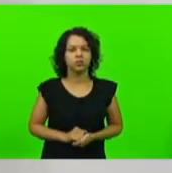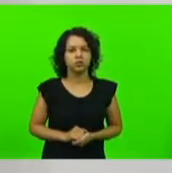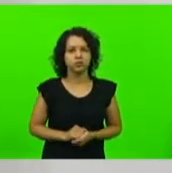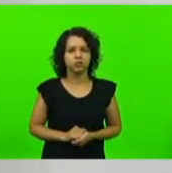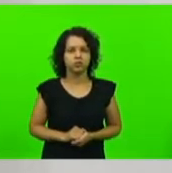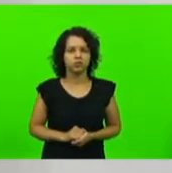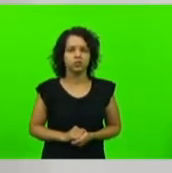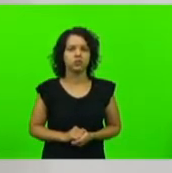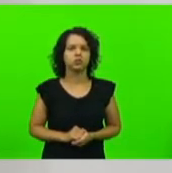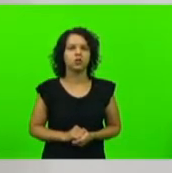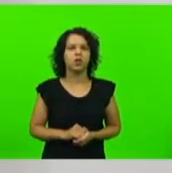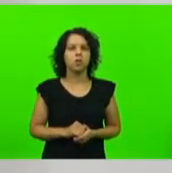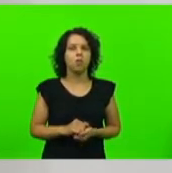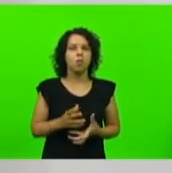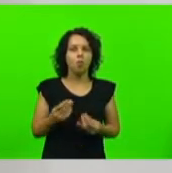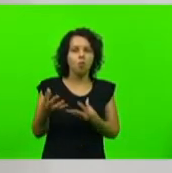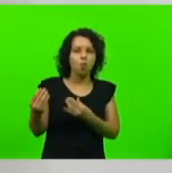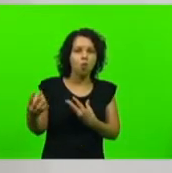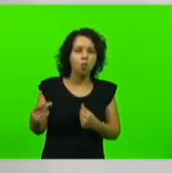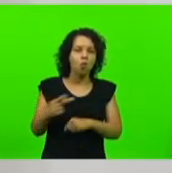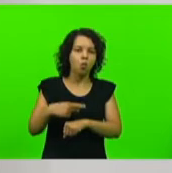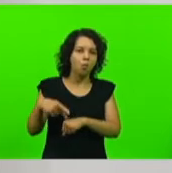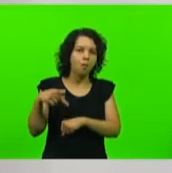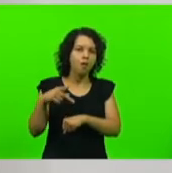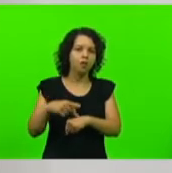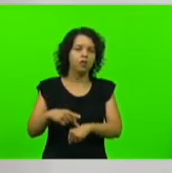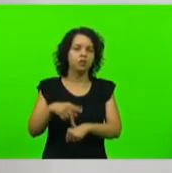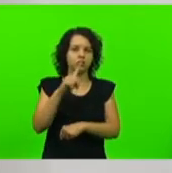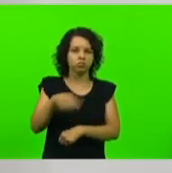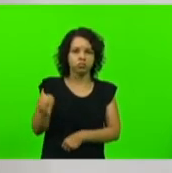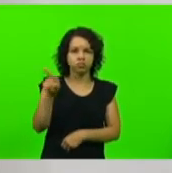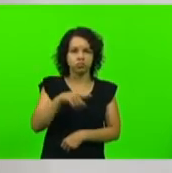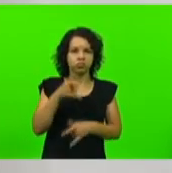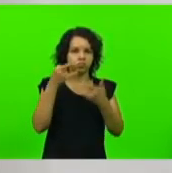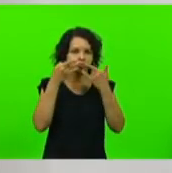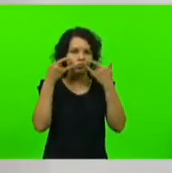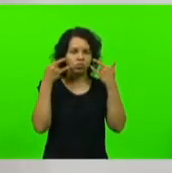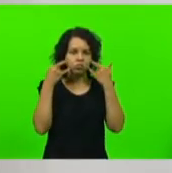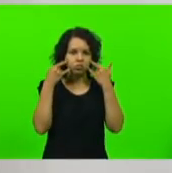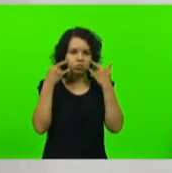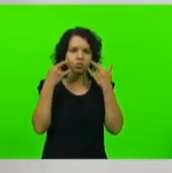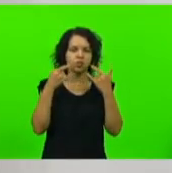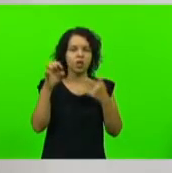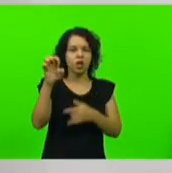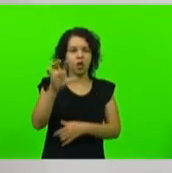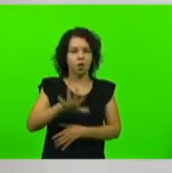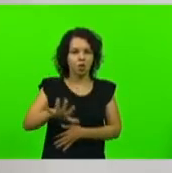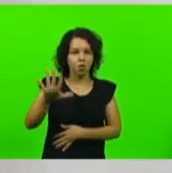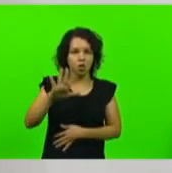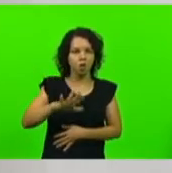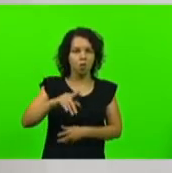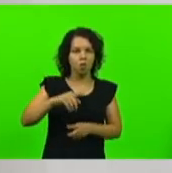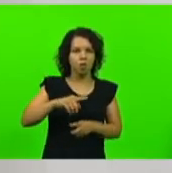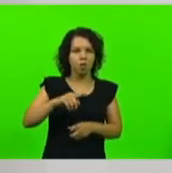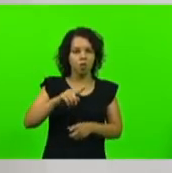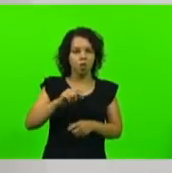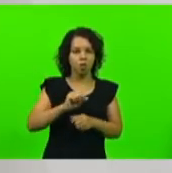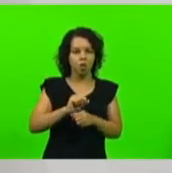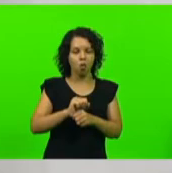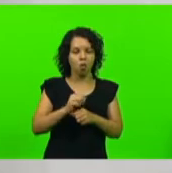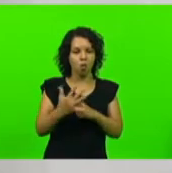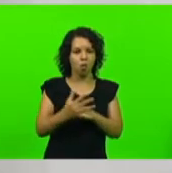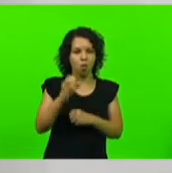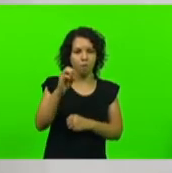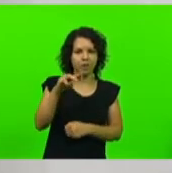foi abolido o uso da máscara. Na Europa teve o pico do Omicron e agora já está se liberando